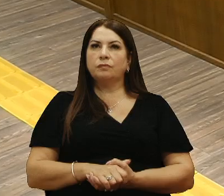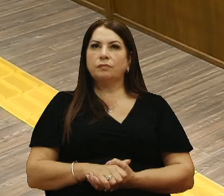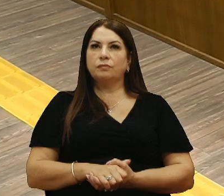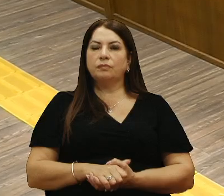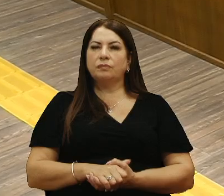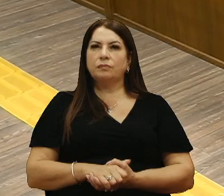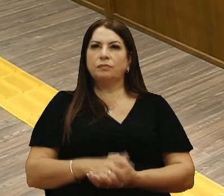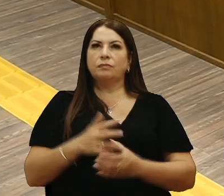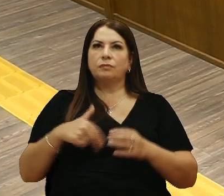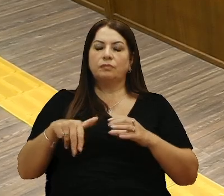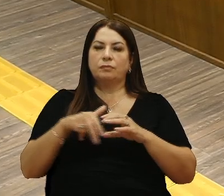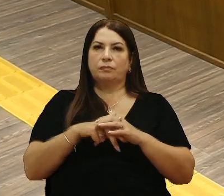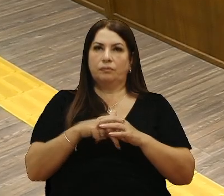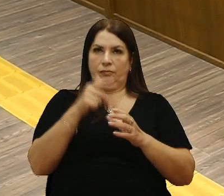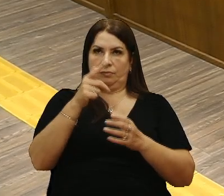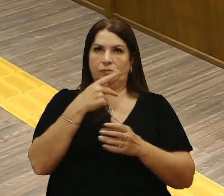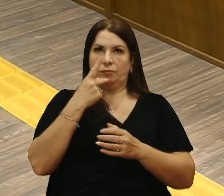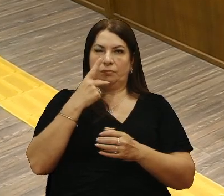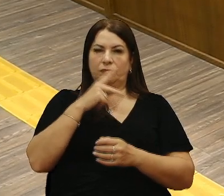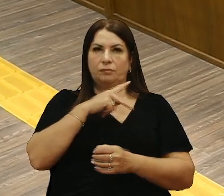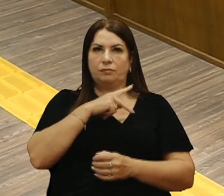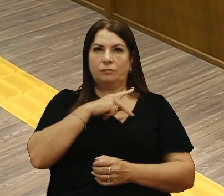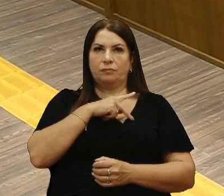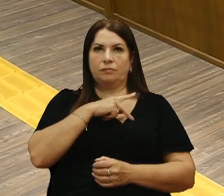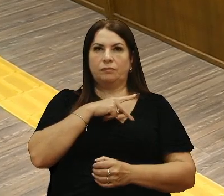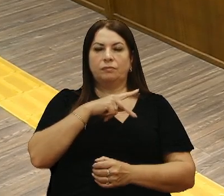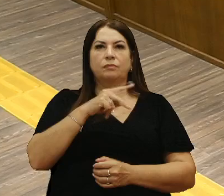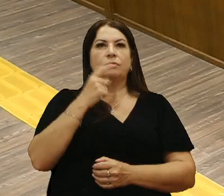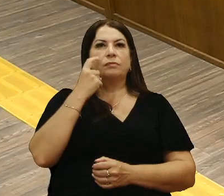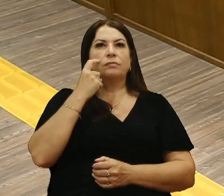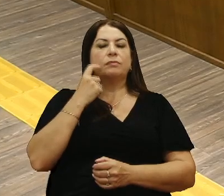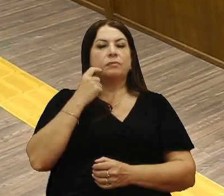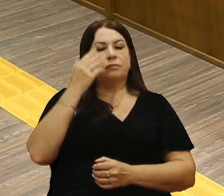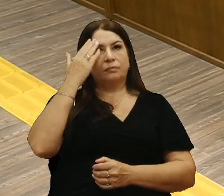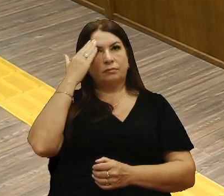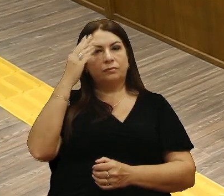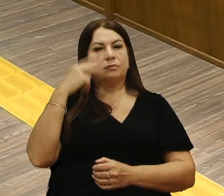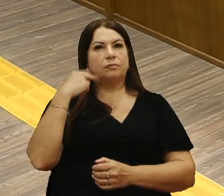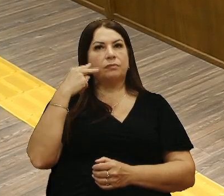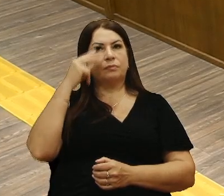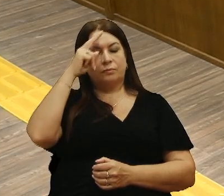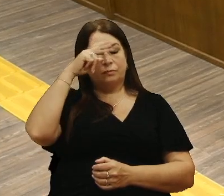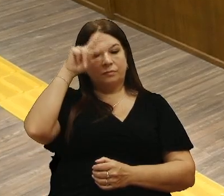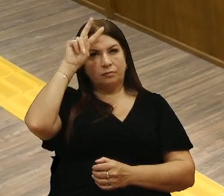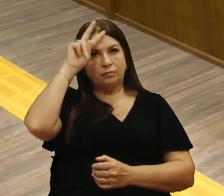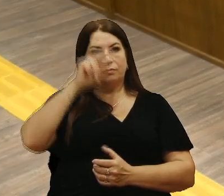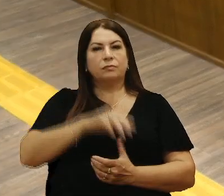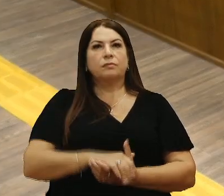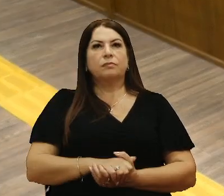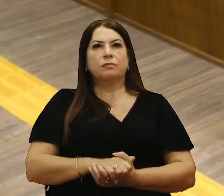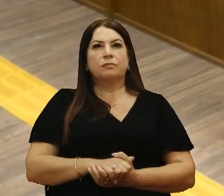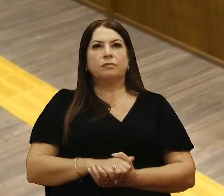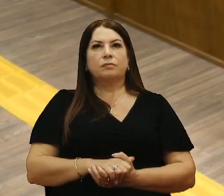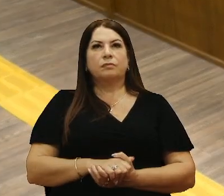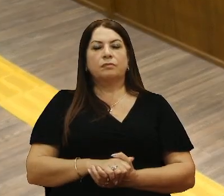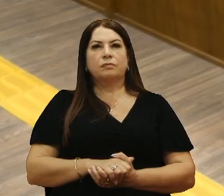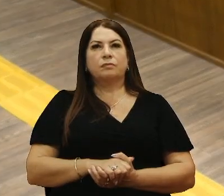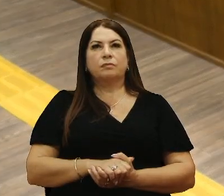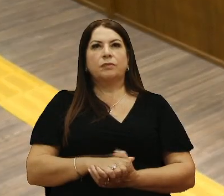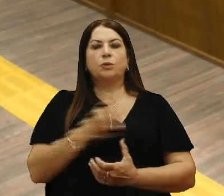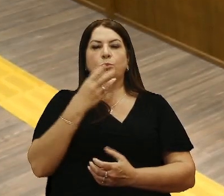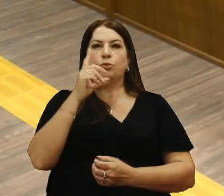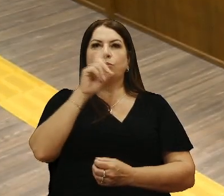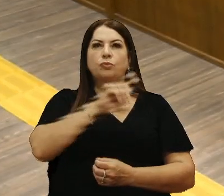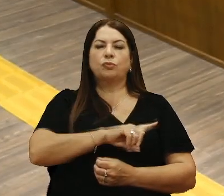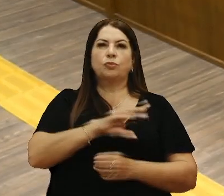Da tribuna, com a palavra, o presidente Wagner Petrini. Obrigado, vereador Edson da Rosa. Quero dar um bom dia